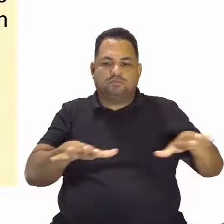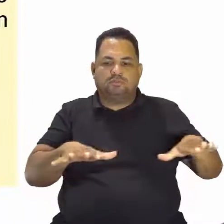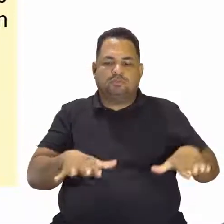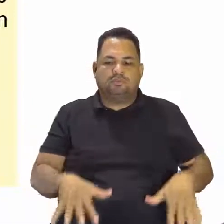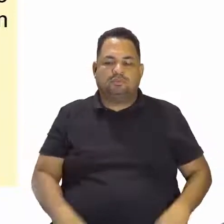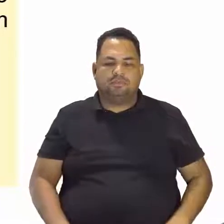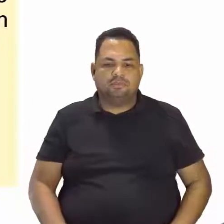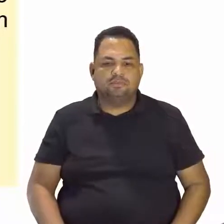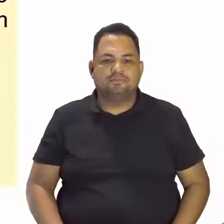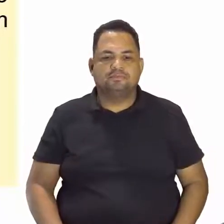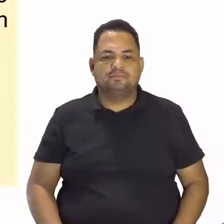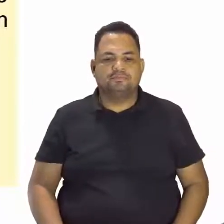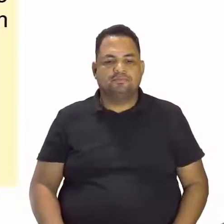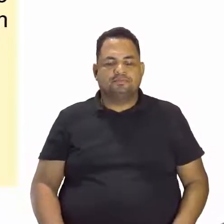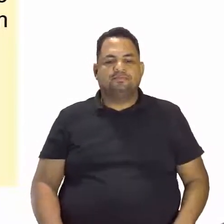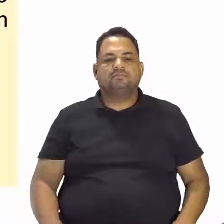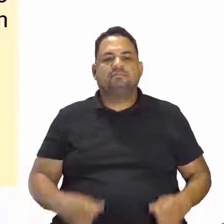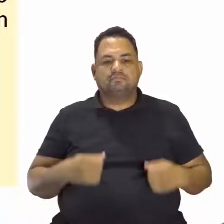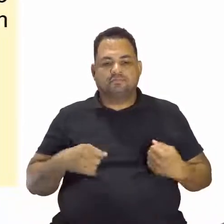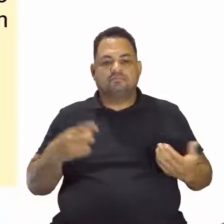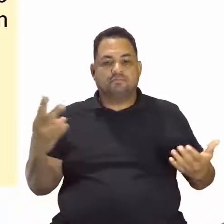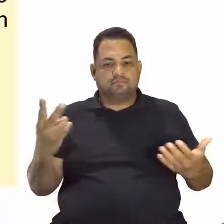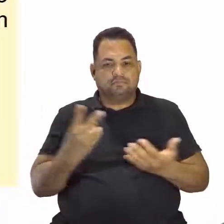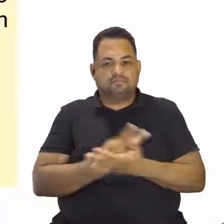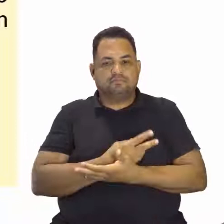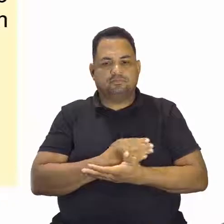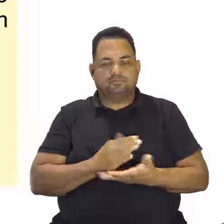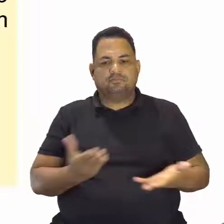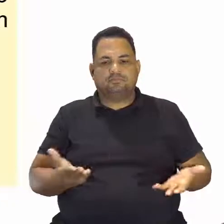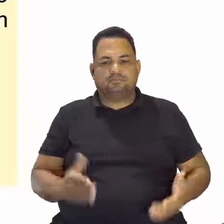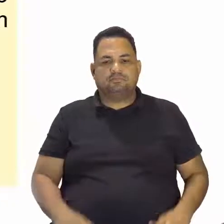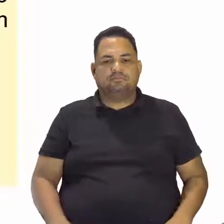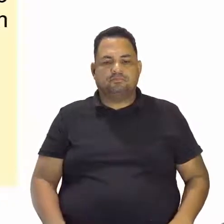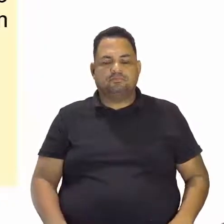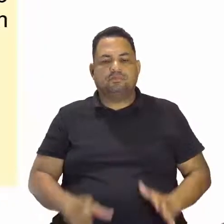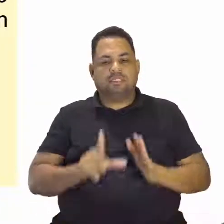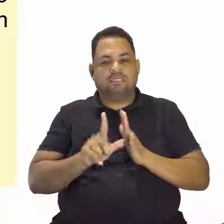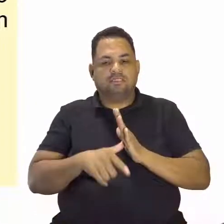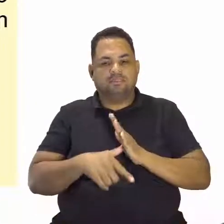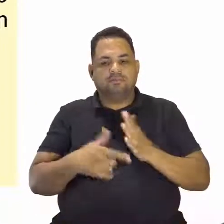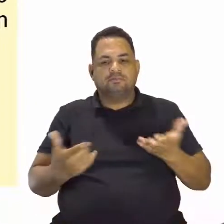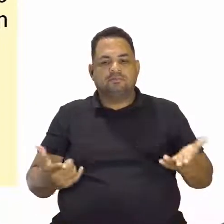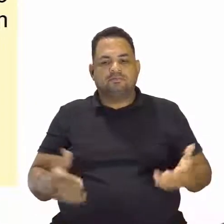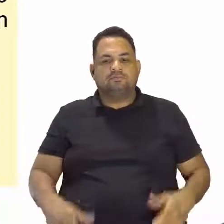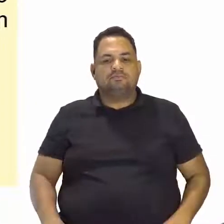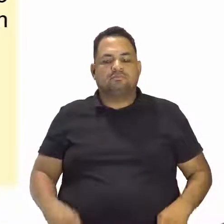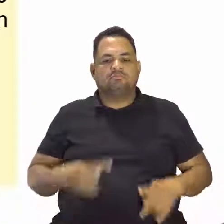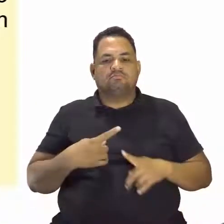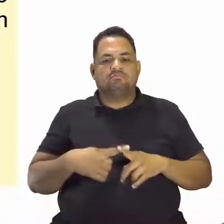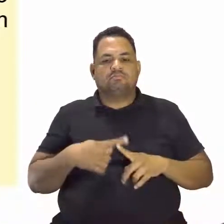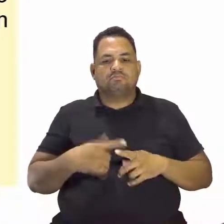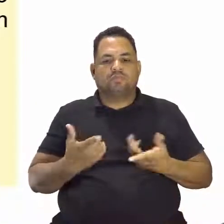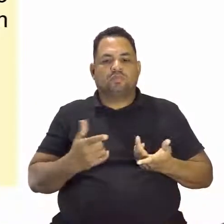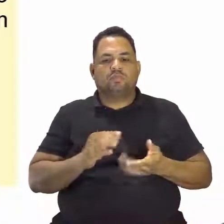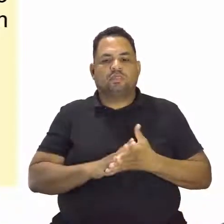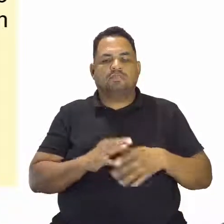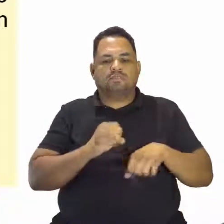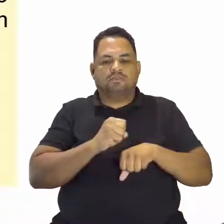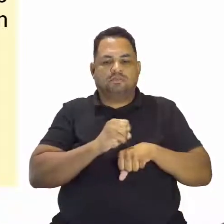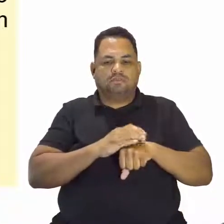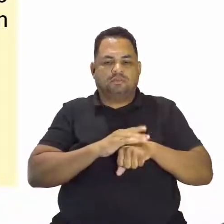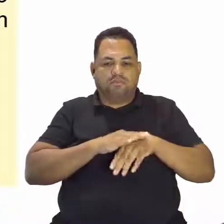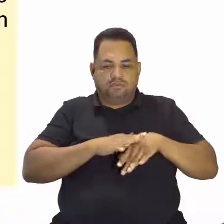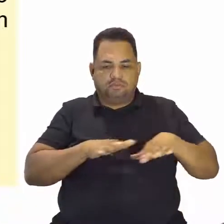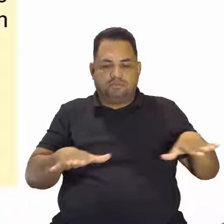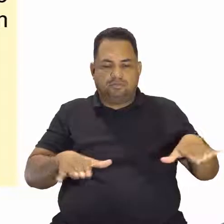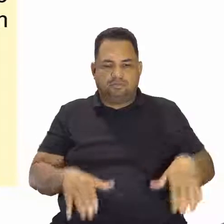tem que ocorrer logo, logo, né? Que já era para ter... Já está aí atrasado e por conta da questão sanitária aí do Covid-19,